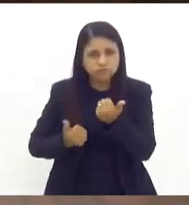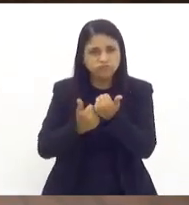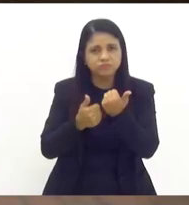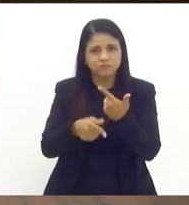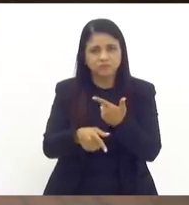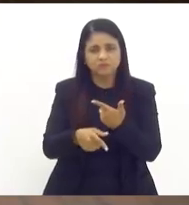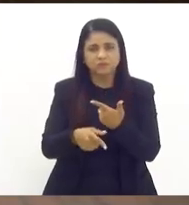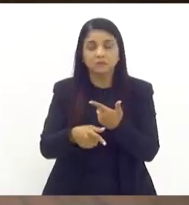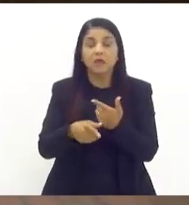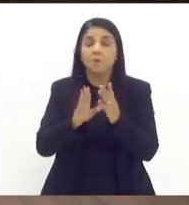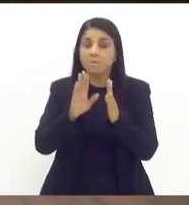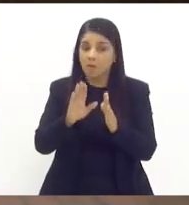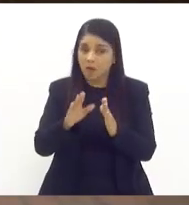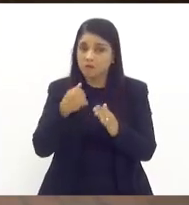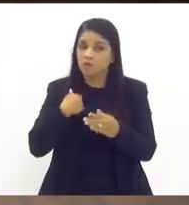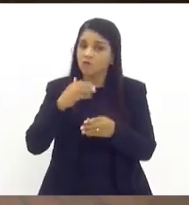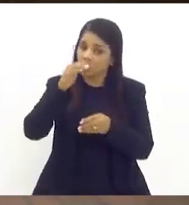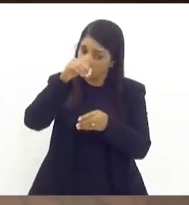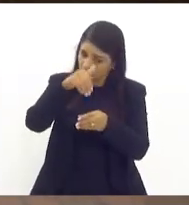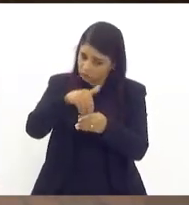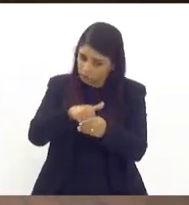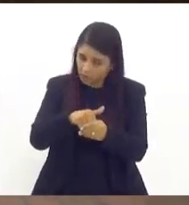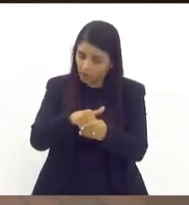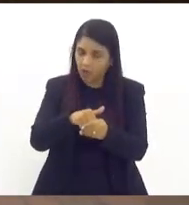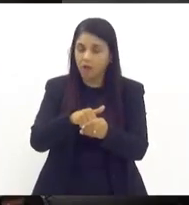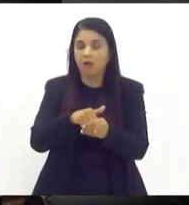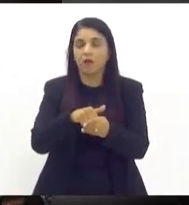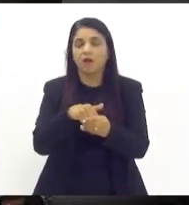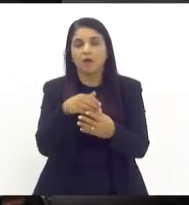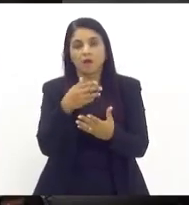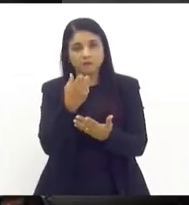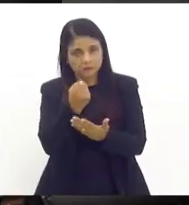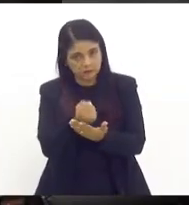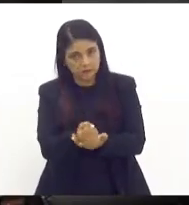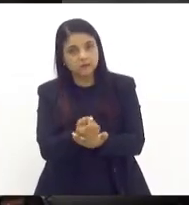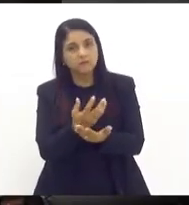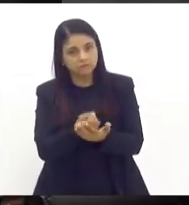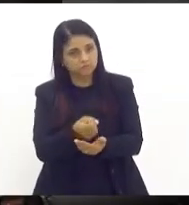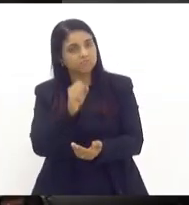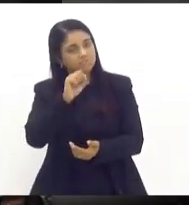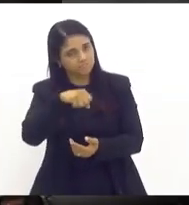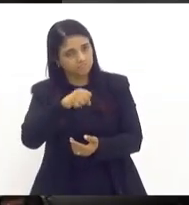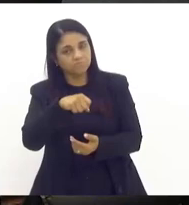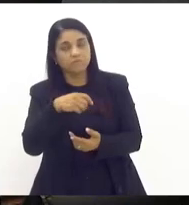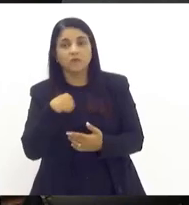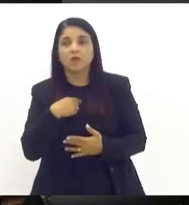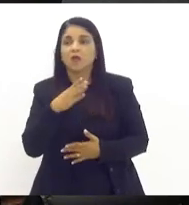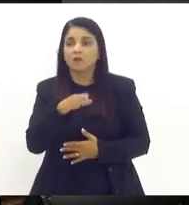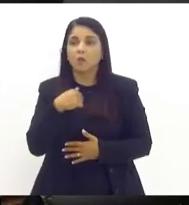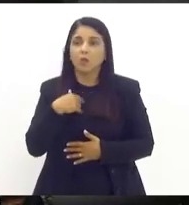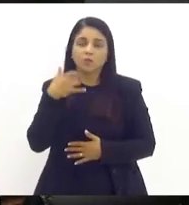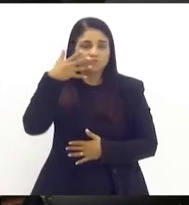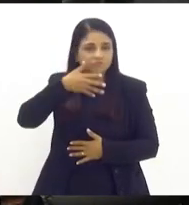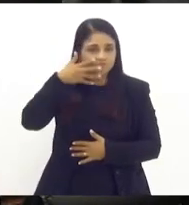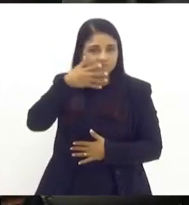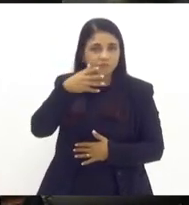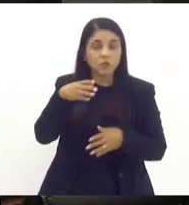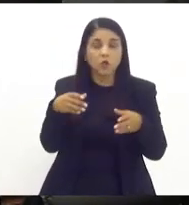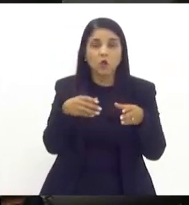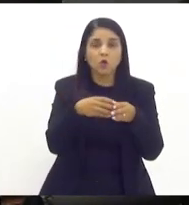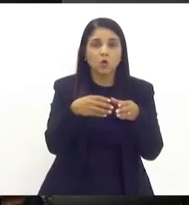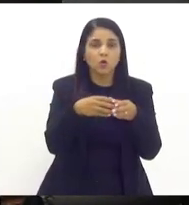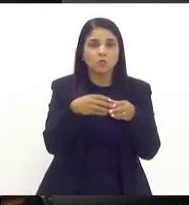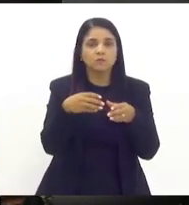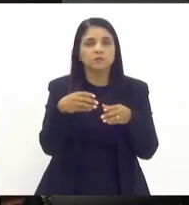as ponderações voltarei a favor Presidente só uma breve observação sobre a comissão